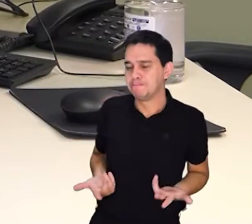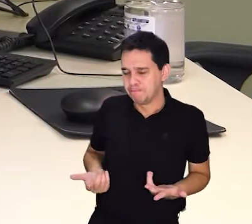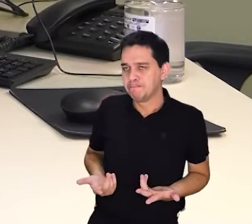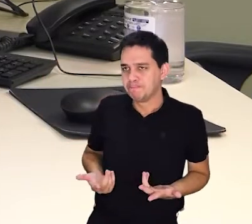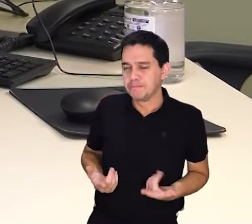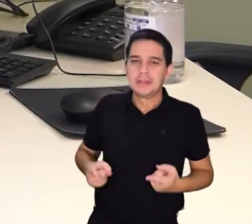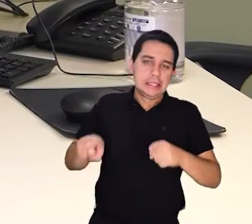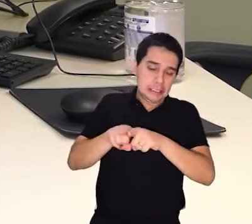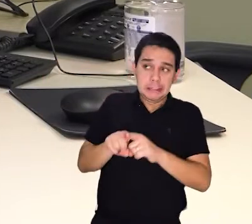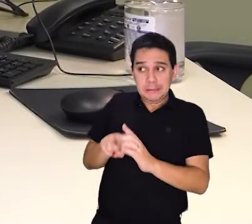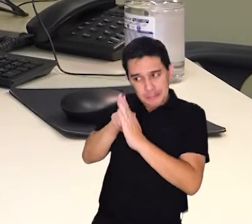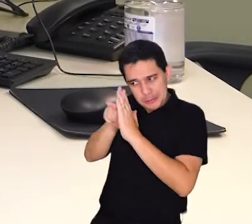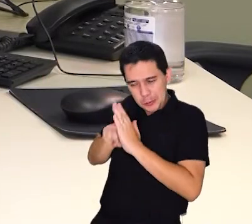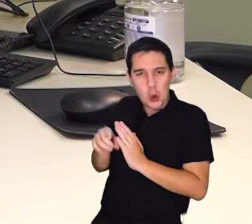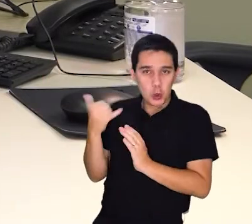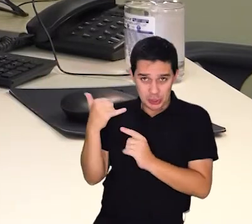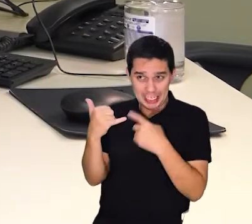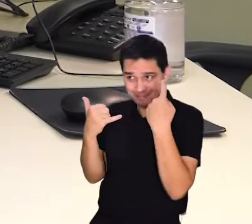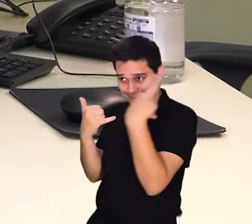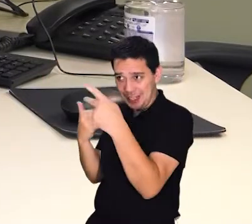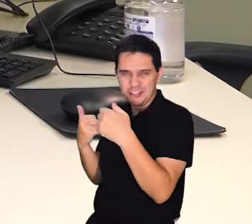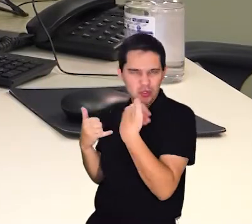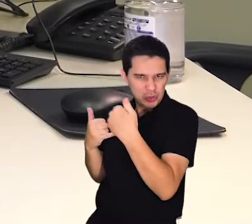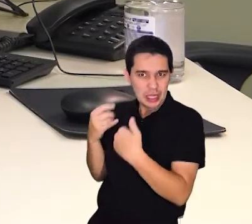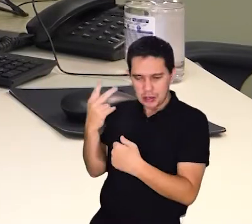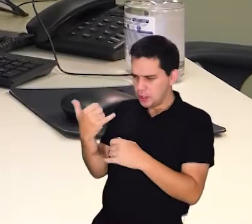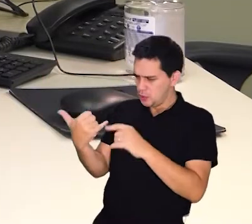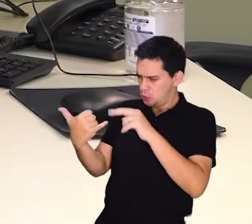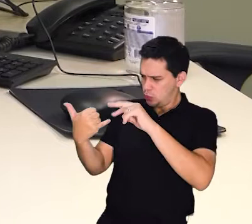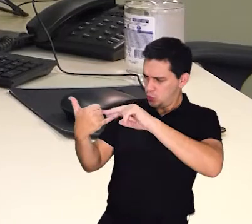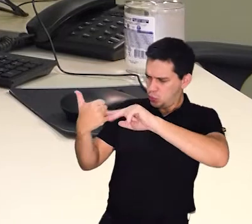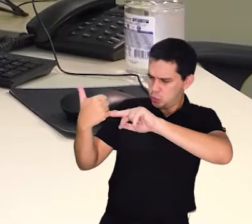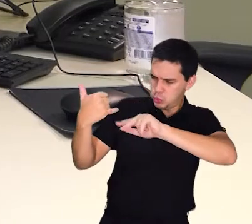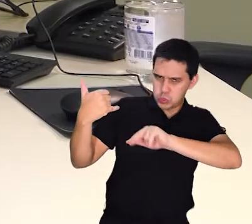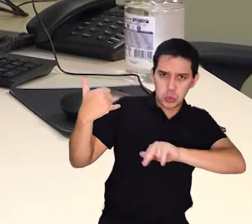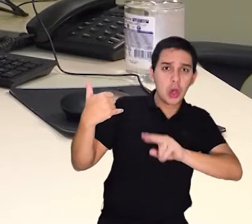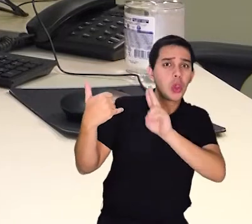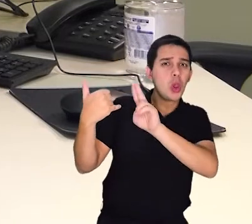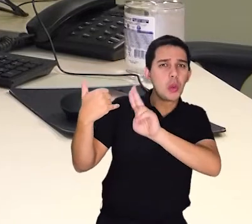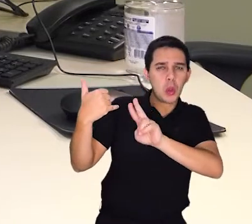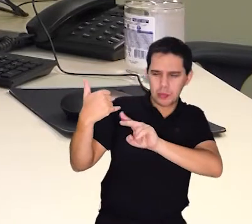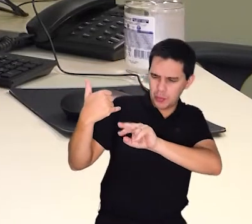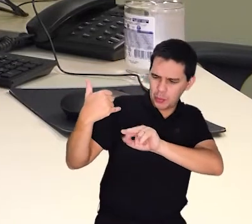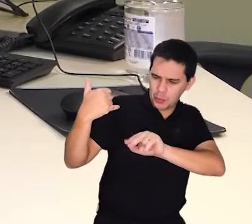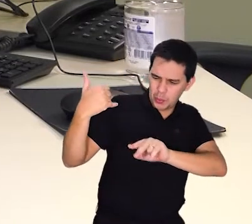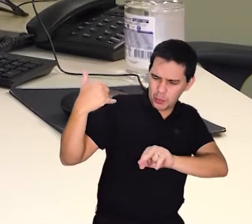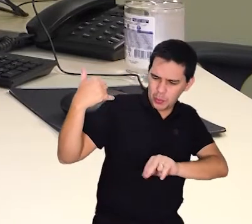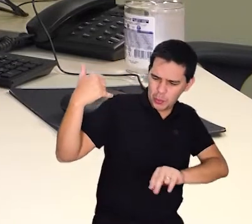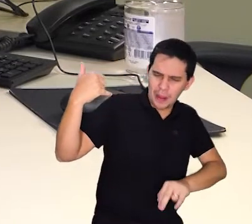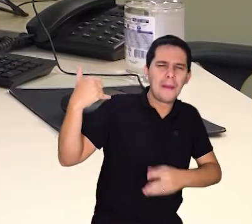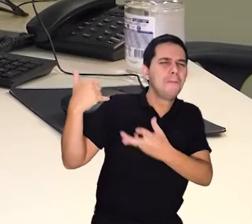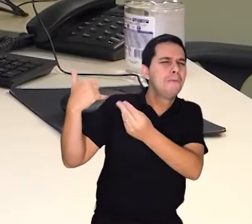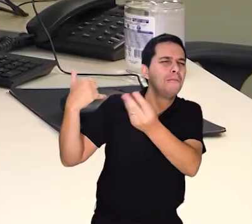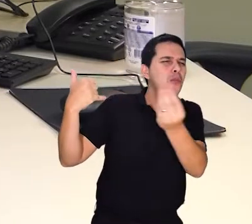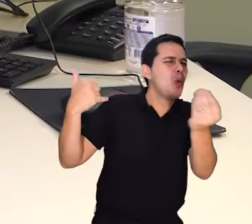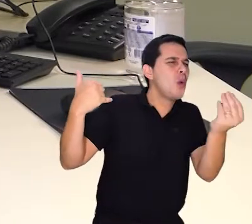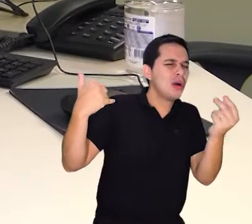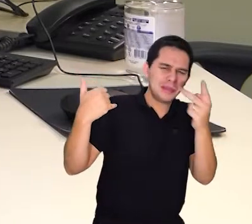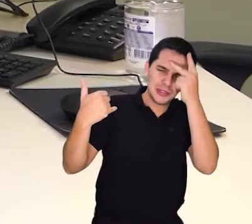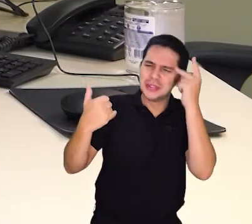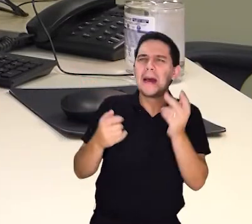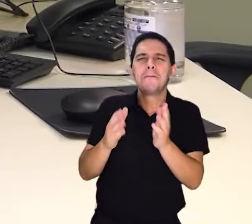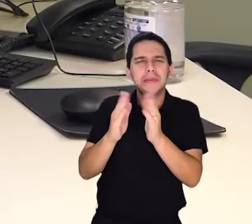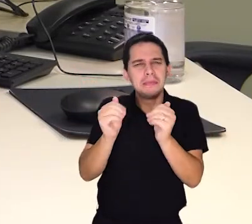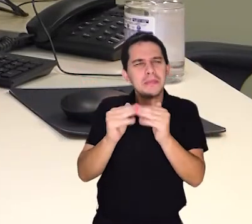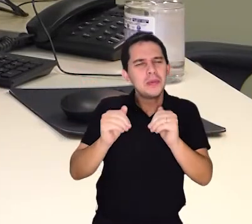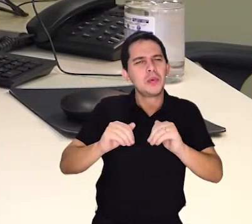número de usuários que utilizavam essa conta comercial do Aluan para fazer essa encomenda